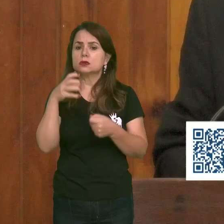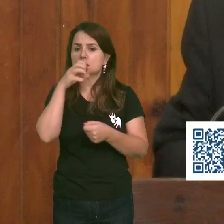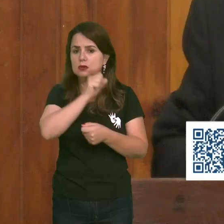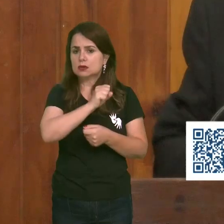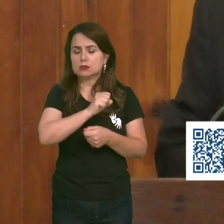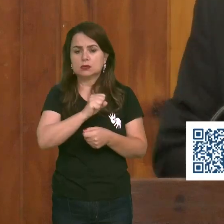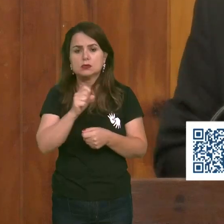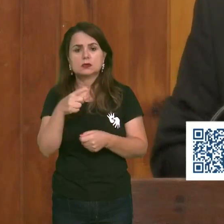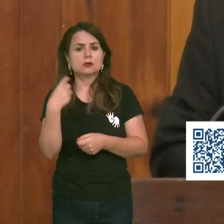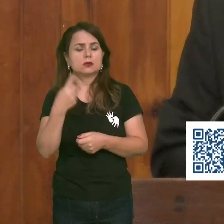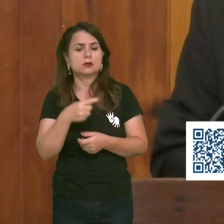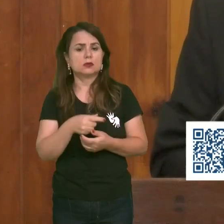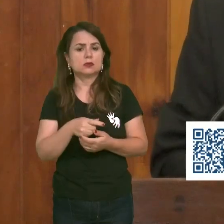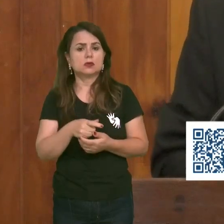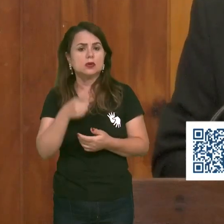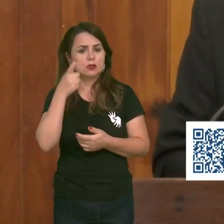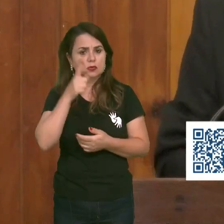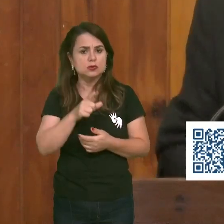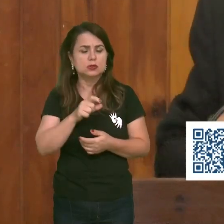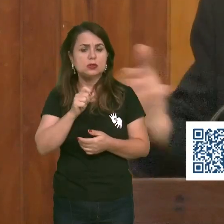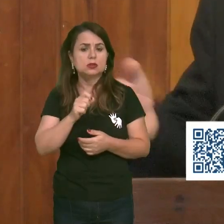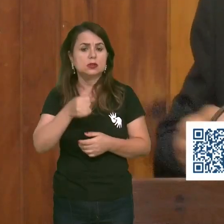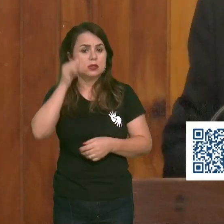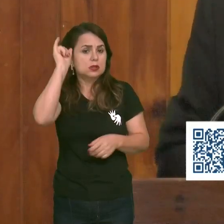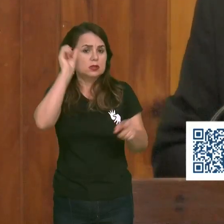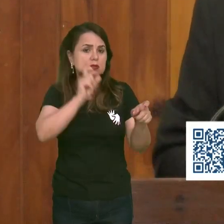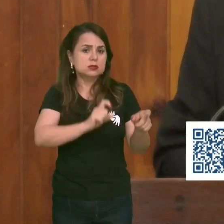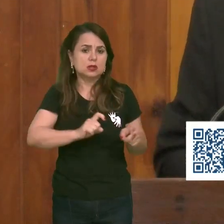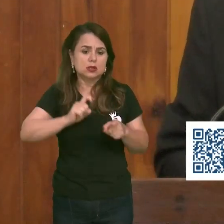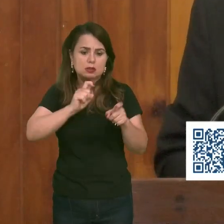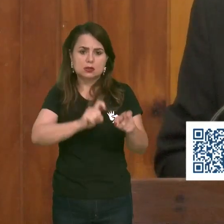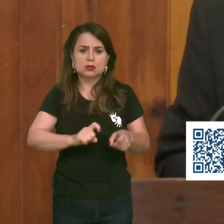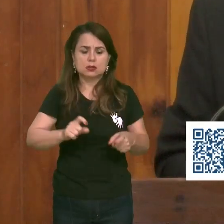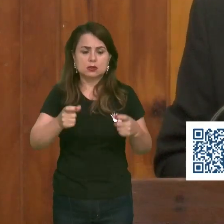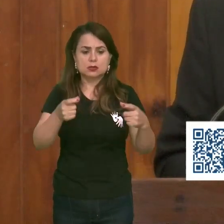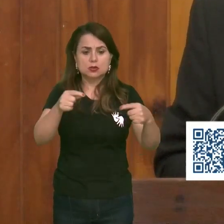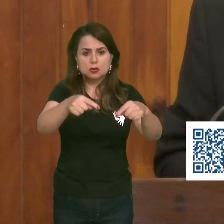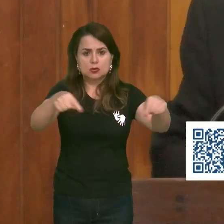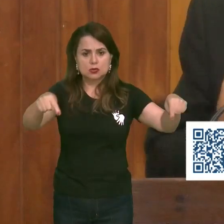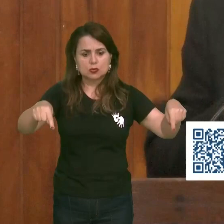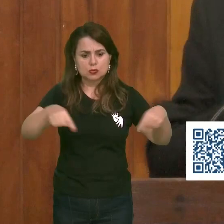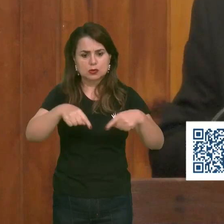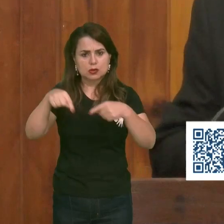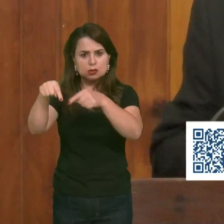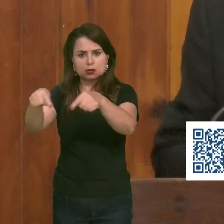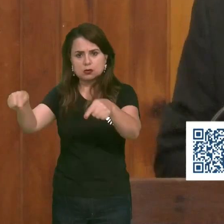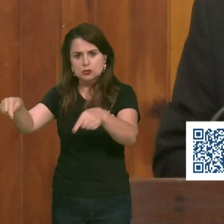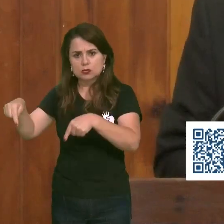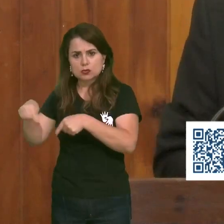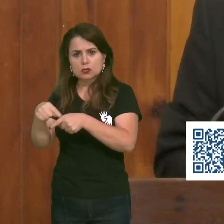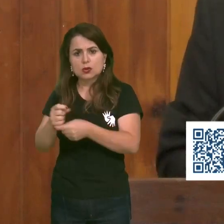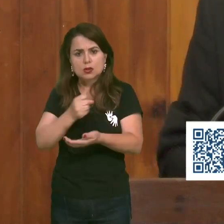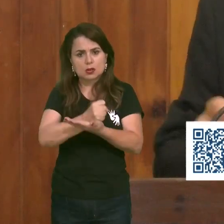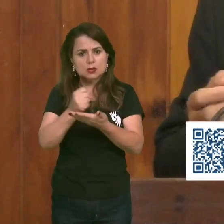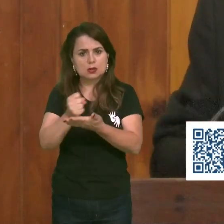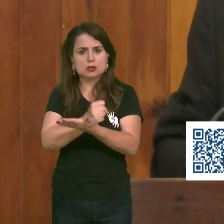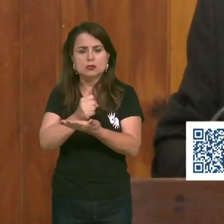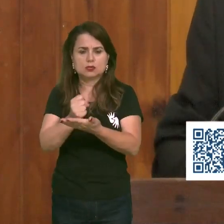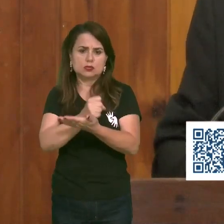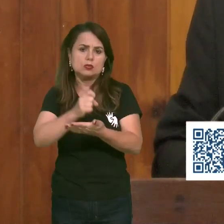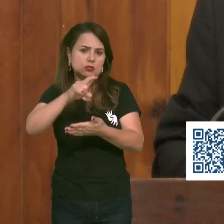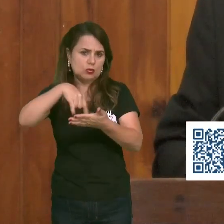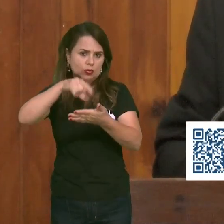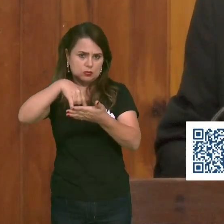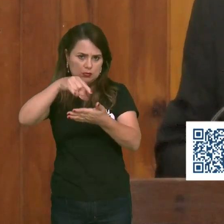é o mais rápido possível aí o cadastramento de várias outras propriedades que estão sem serem cadastradas